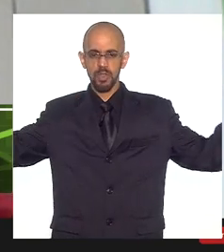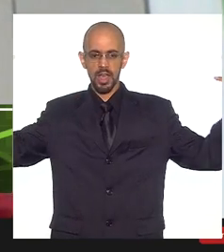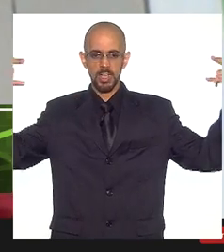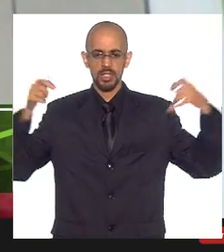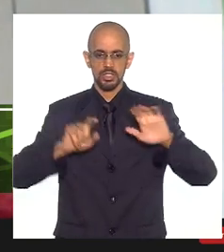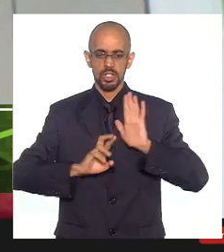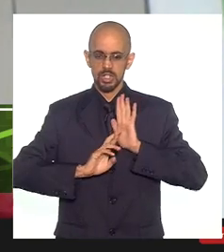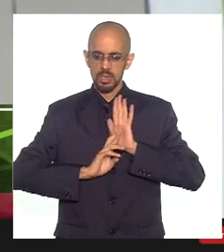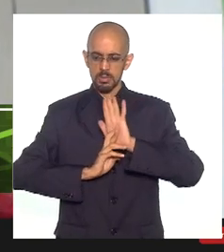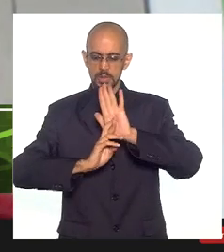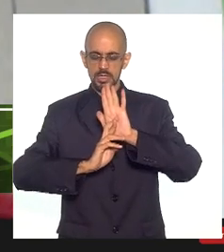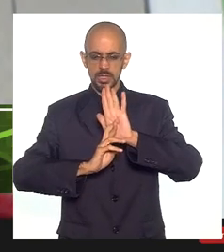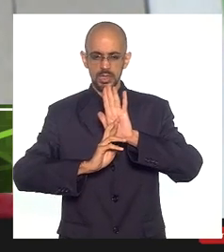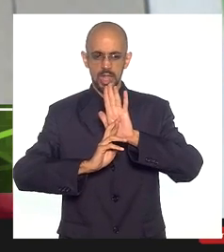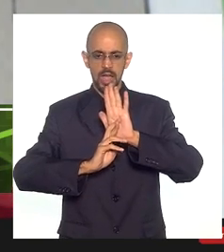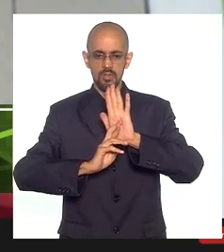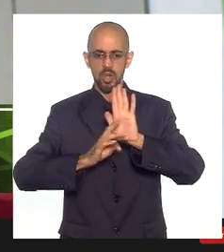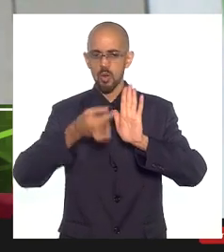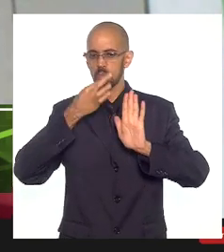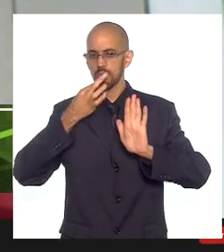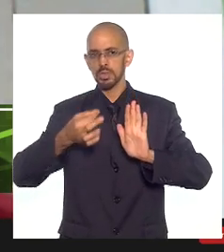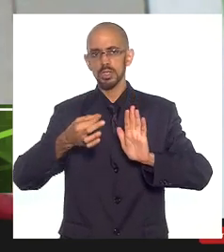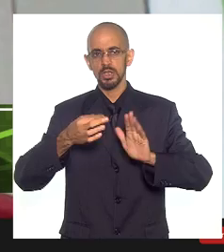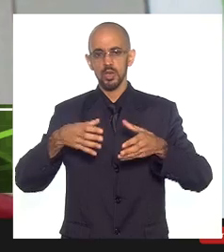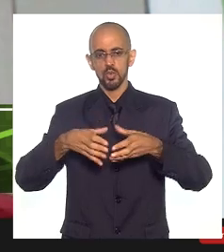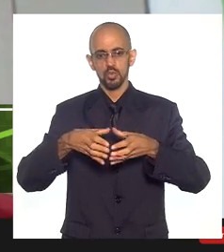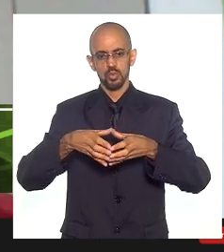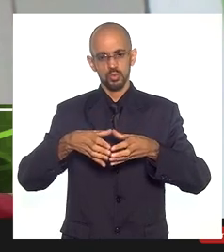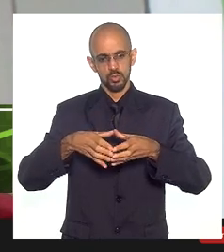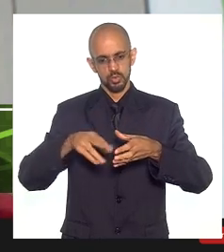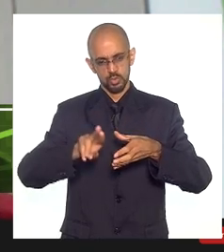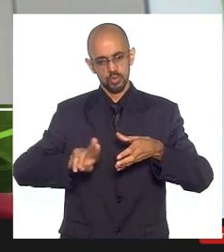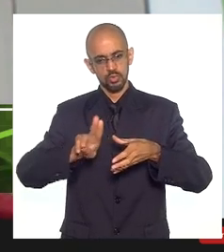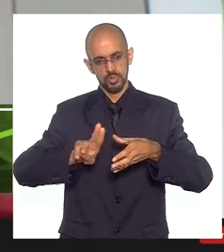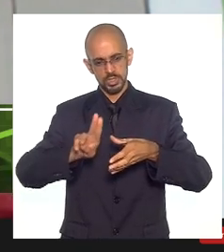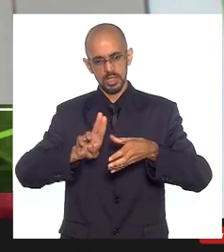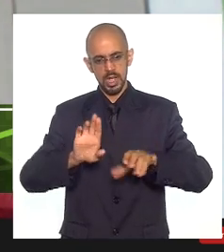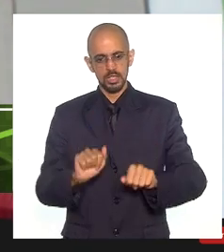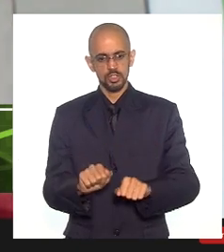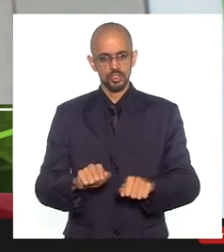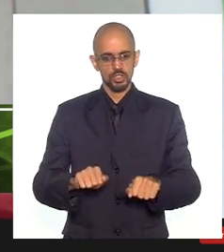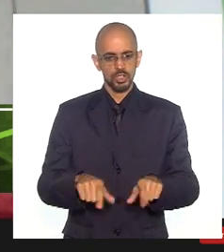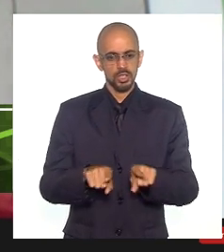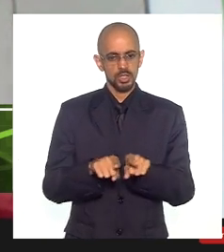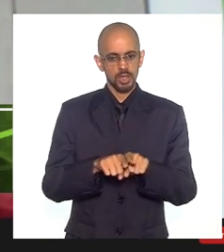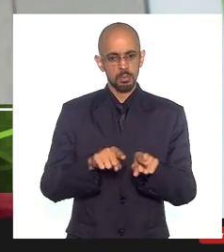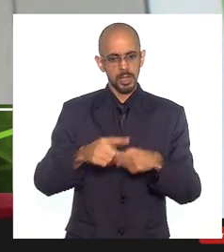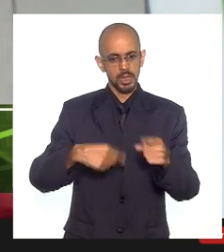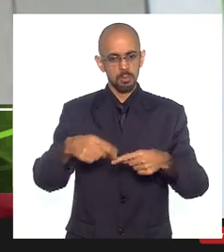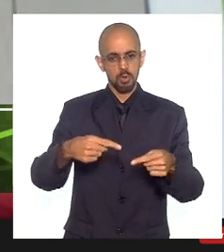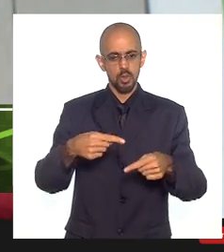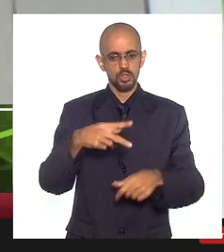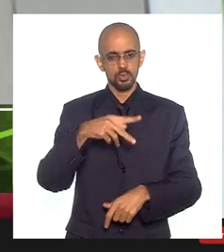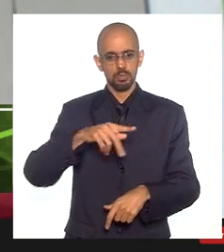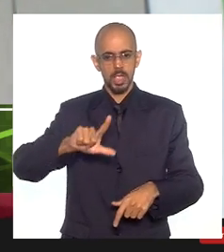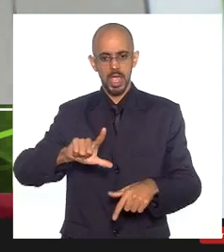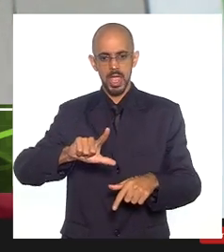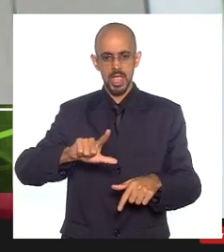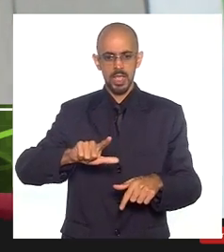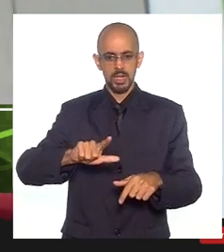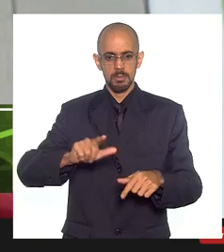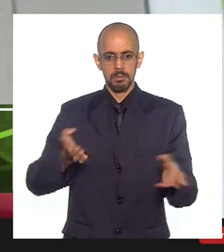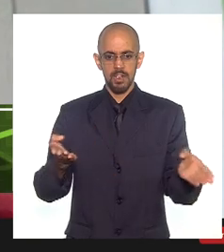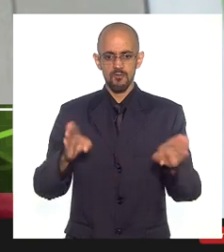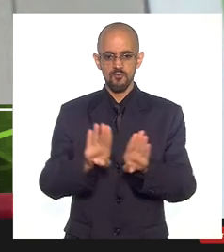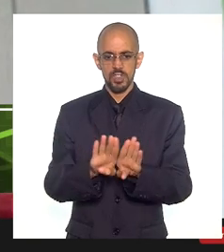comunidade universitária e, posteriormente, com um factoide de um projeto de lei para extinguir a